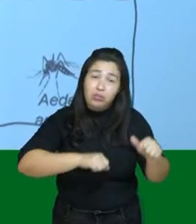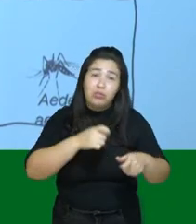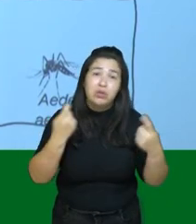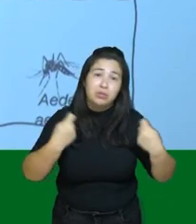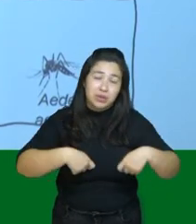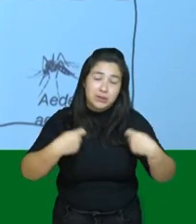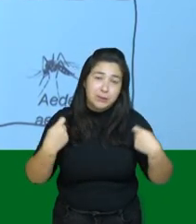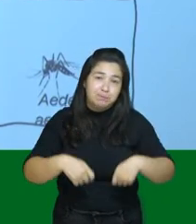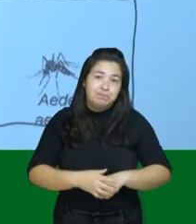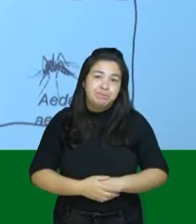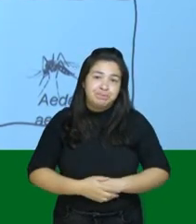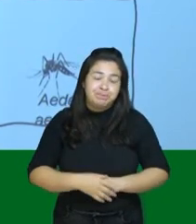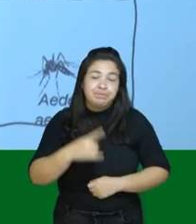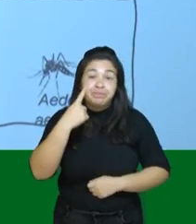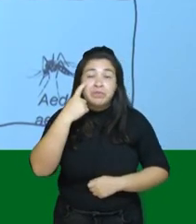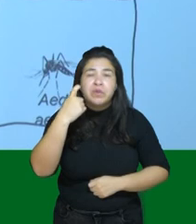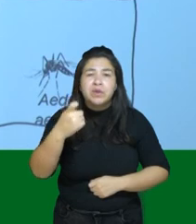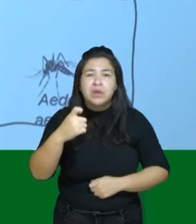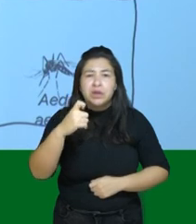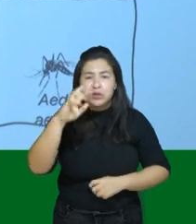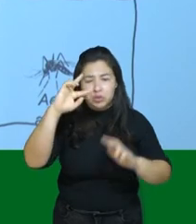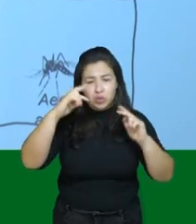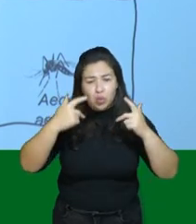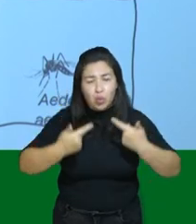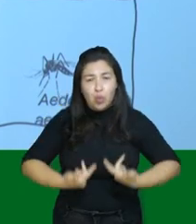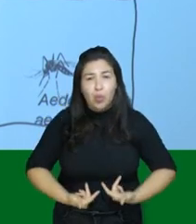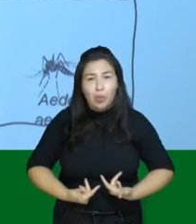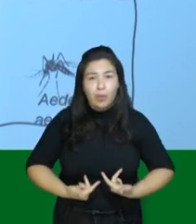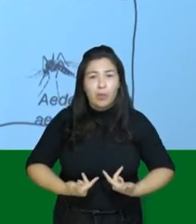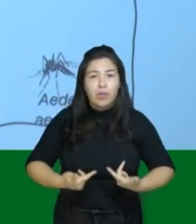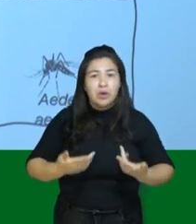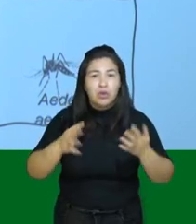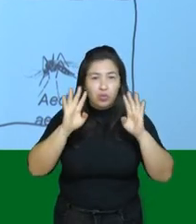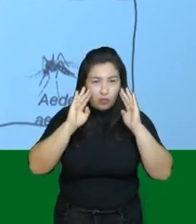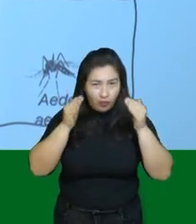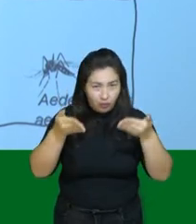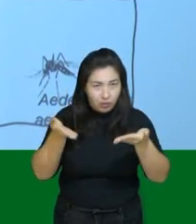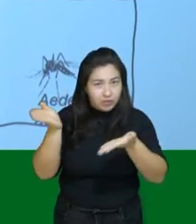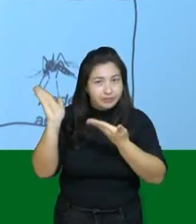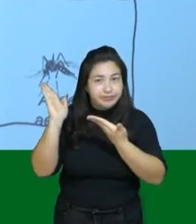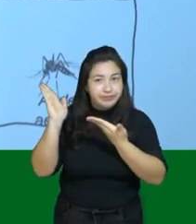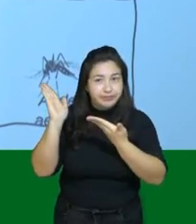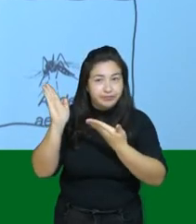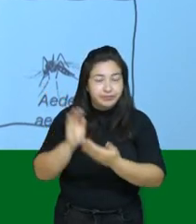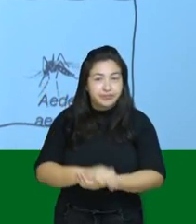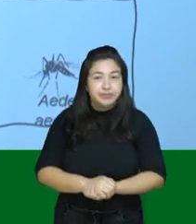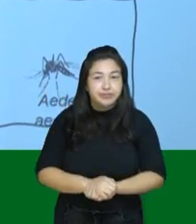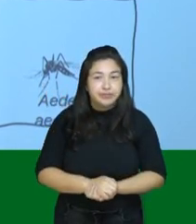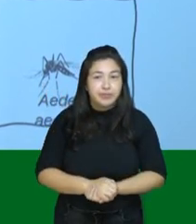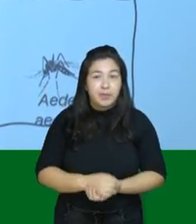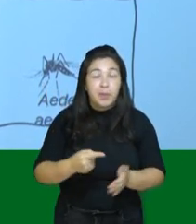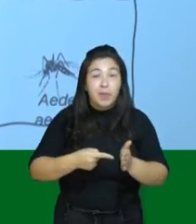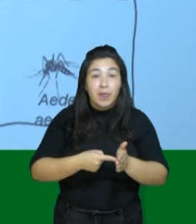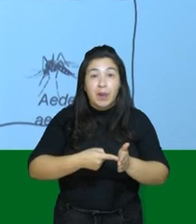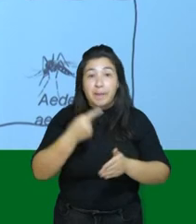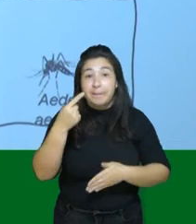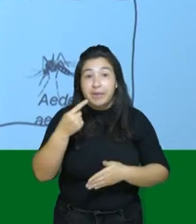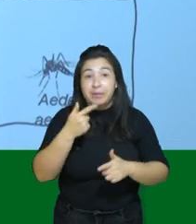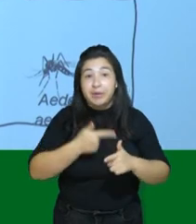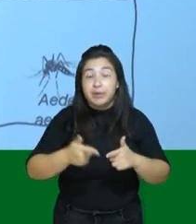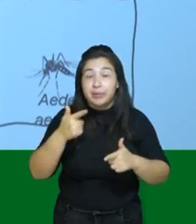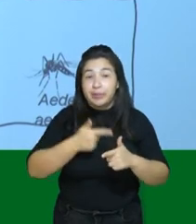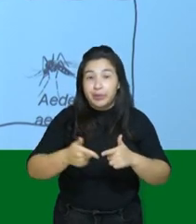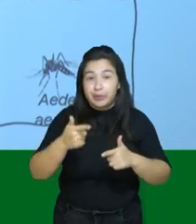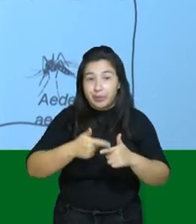mais para o ser humano sobre a Terra, então, né, eu vou focar mais. E isso aqui, a primeira impacto